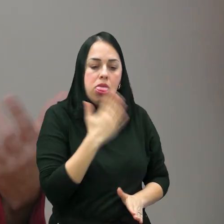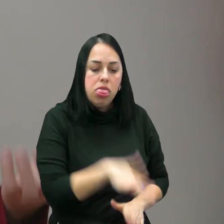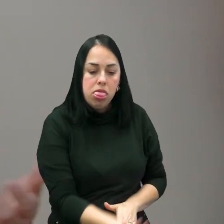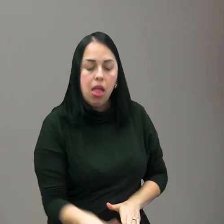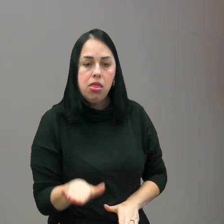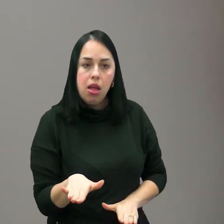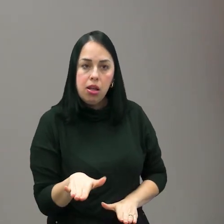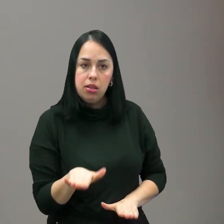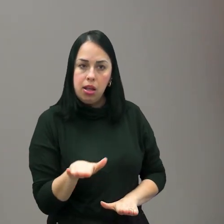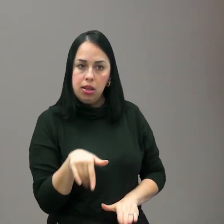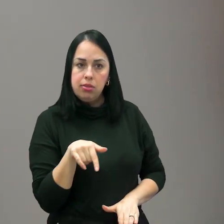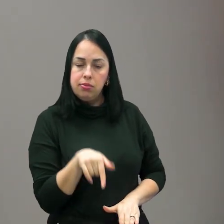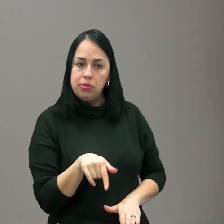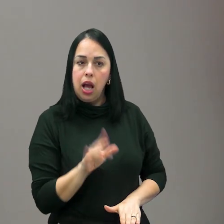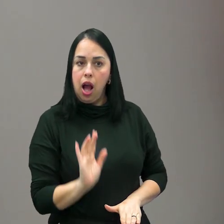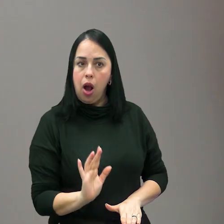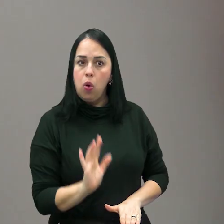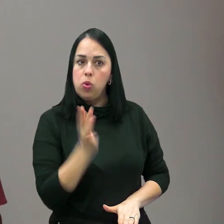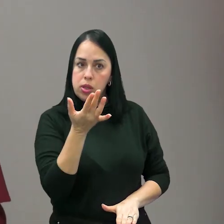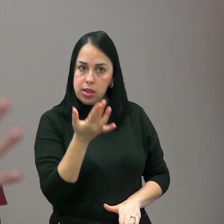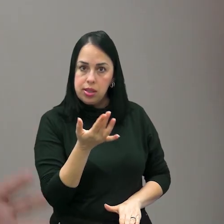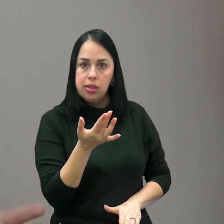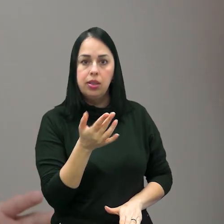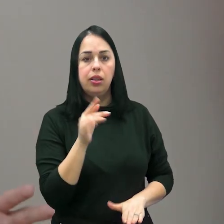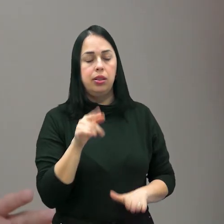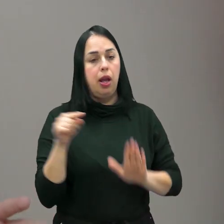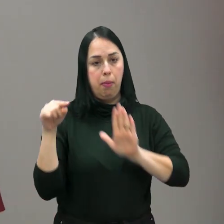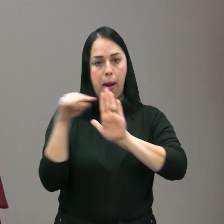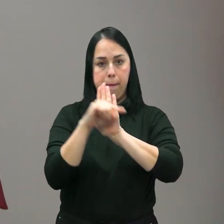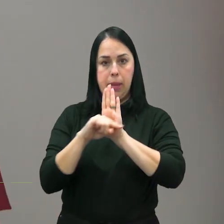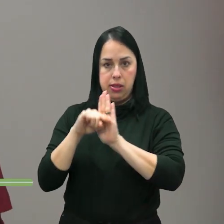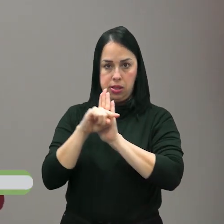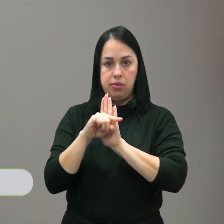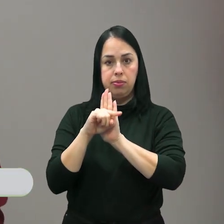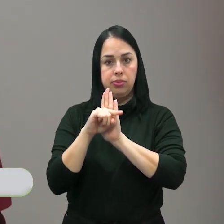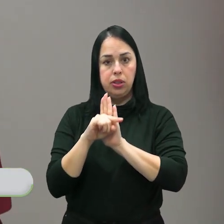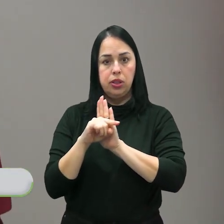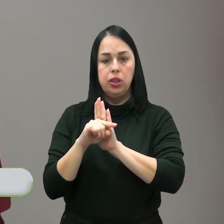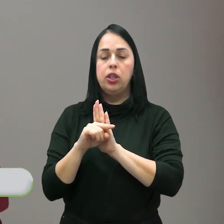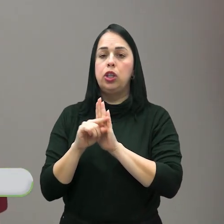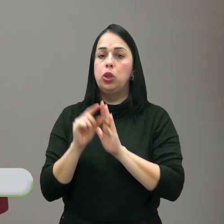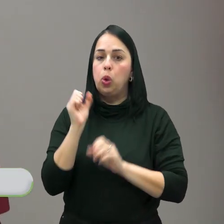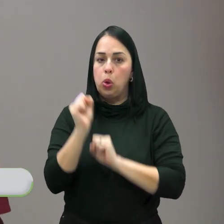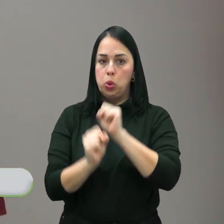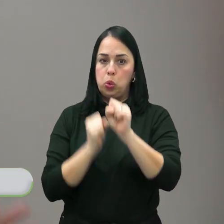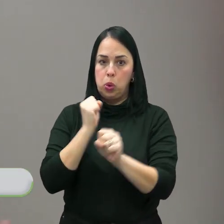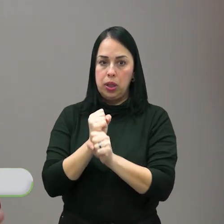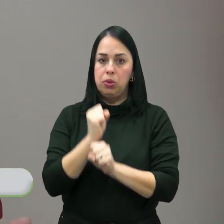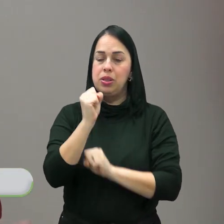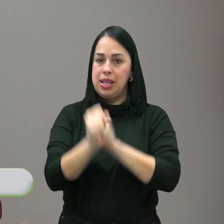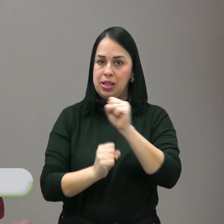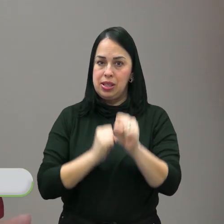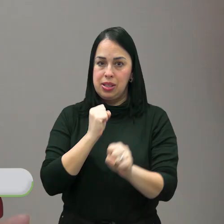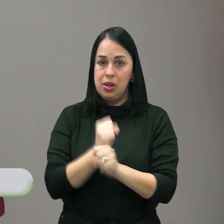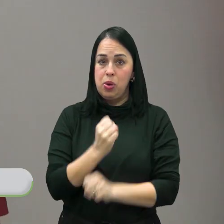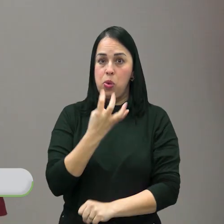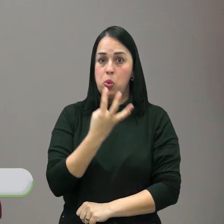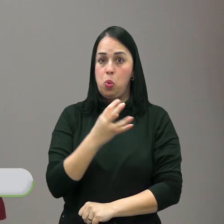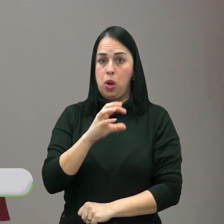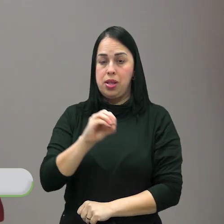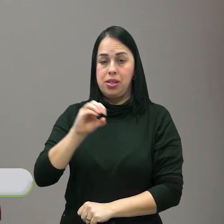elas são mais vulneráveis, né? As queimadas, e a gente tem um dado, pessoal, olha só, que todos os anos, pelo